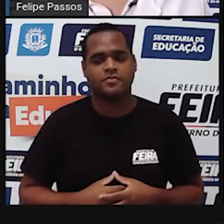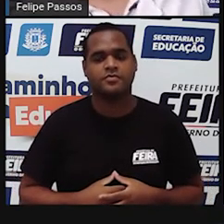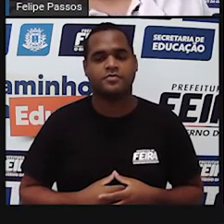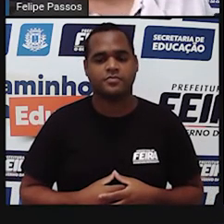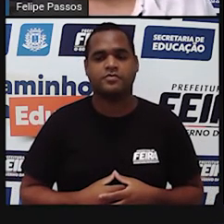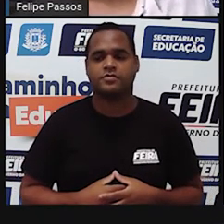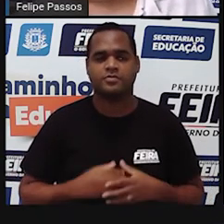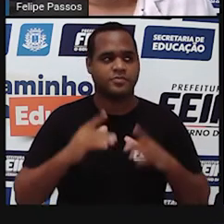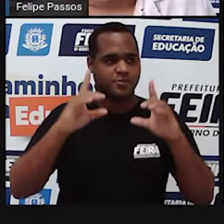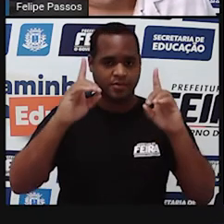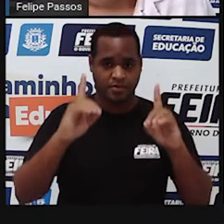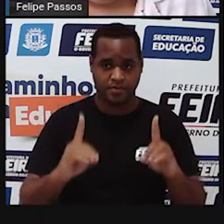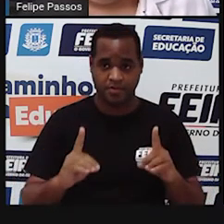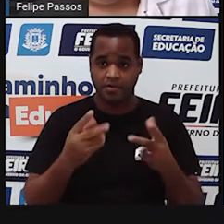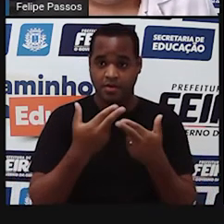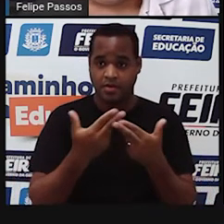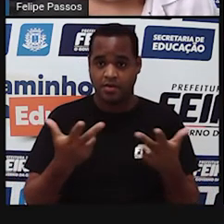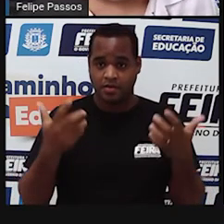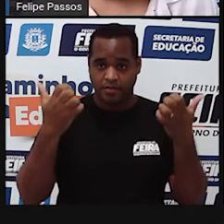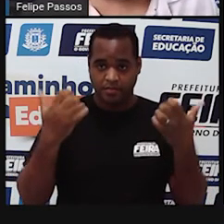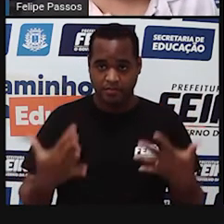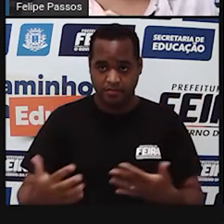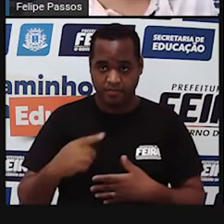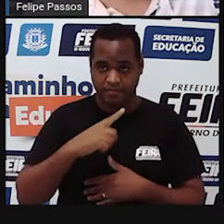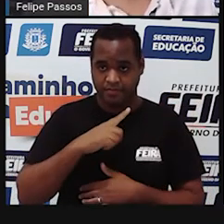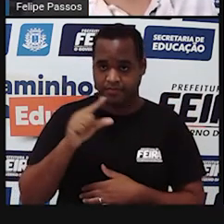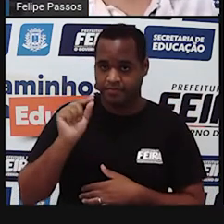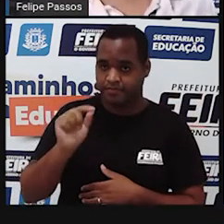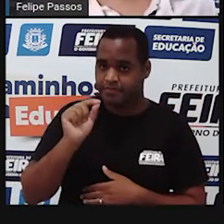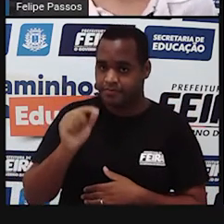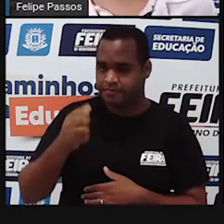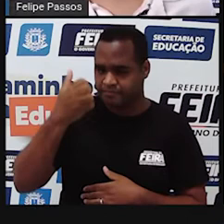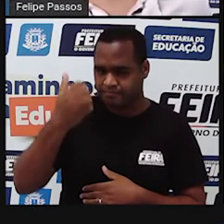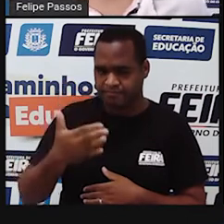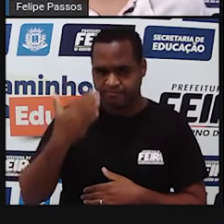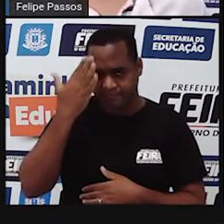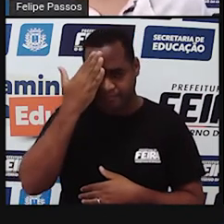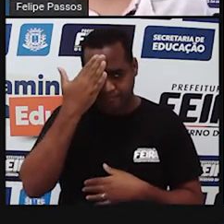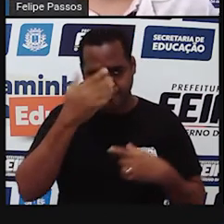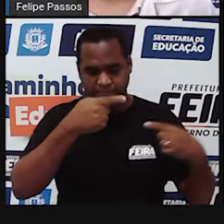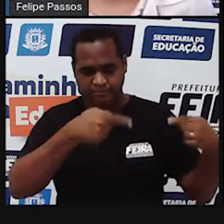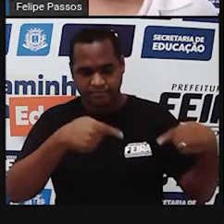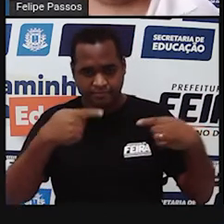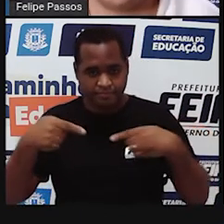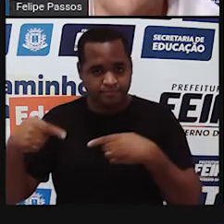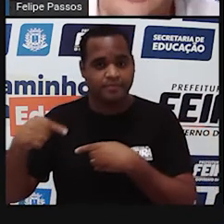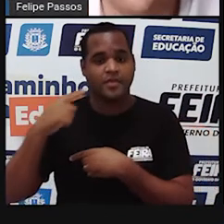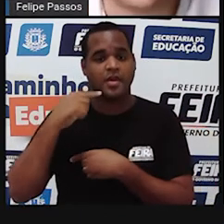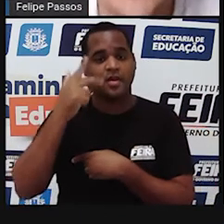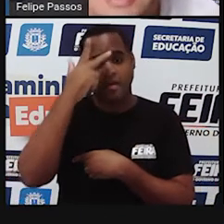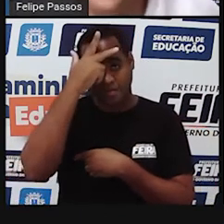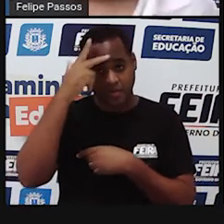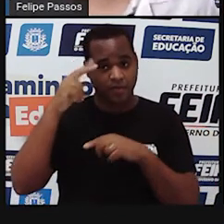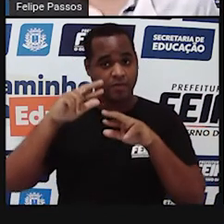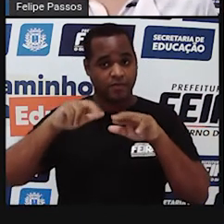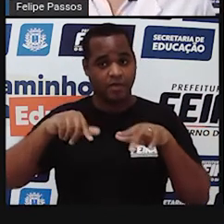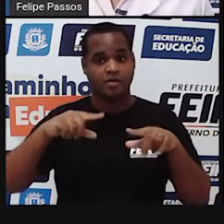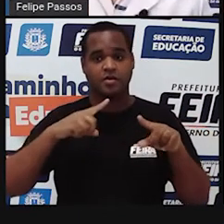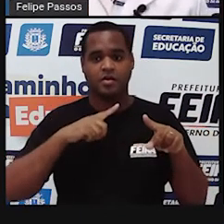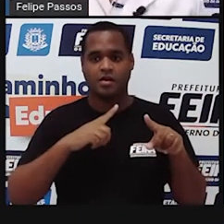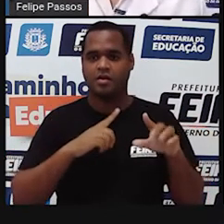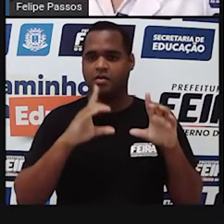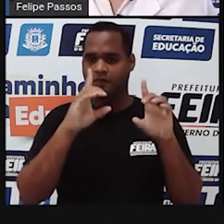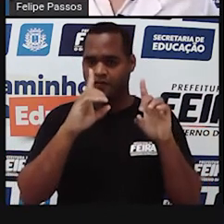Deficiências. E aqui é um item que talvez seja o mais discutido, né? O mais visto. Pessoas com deficiências, com